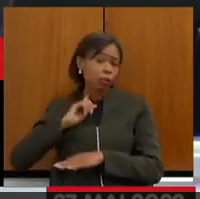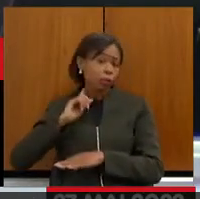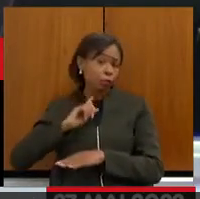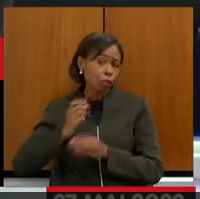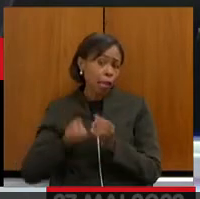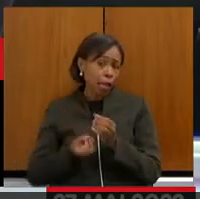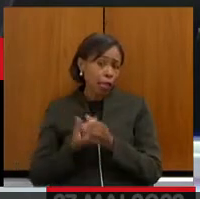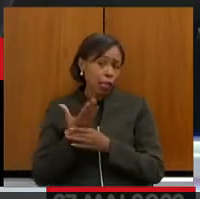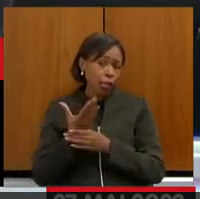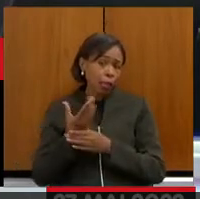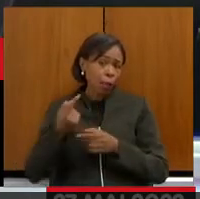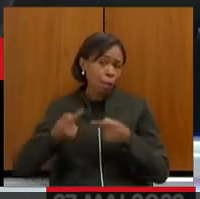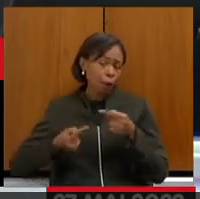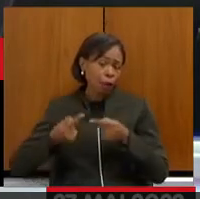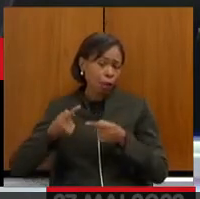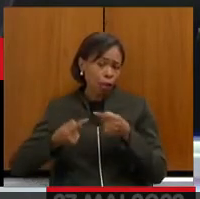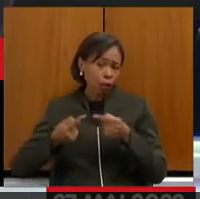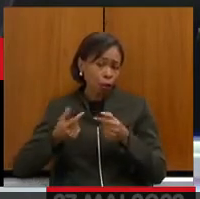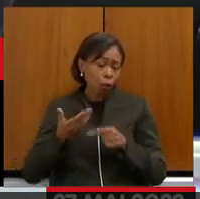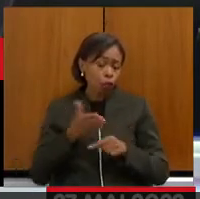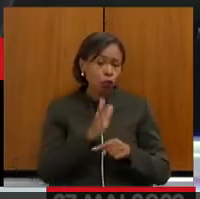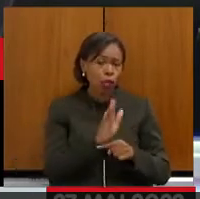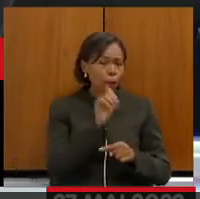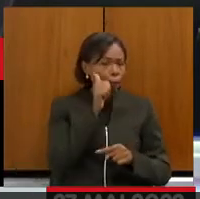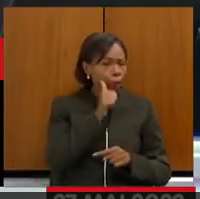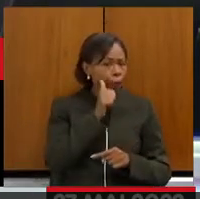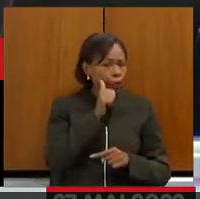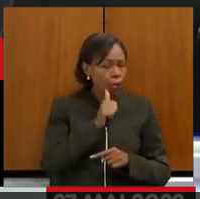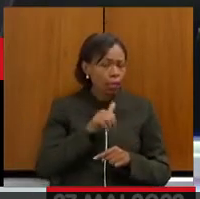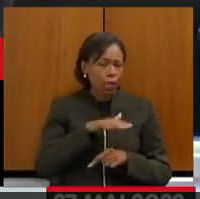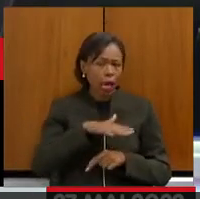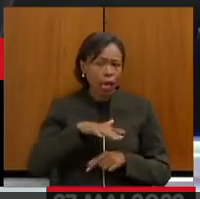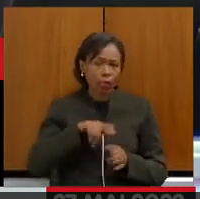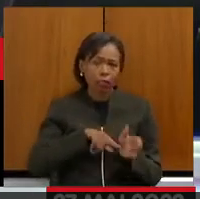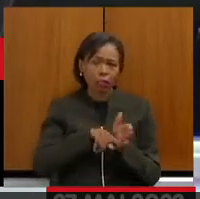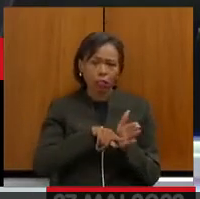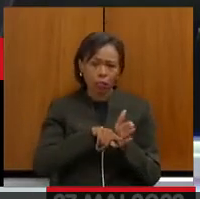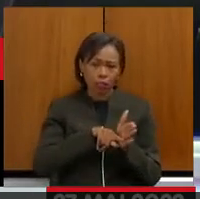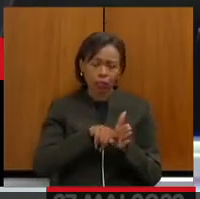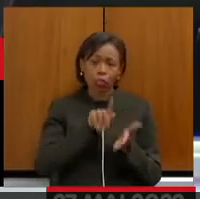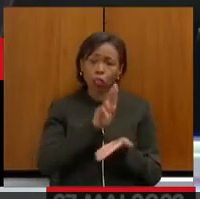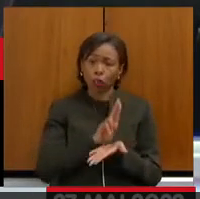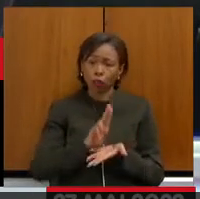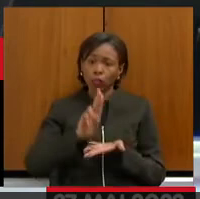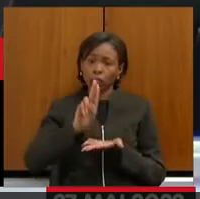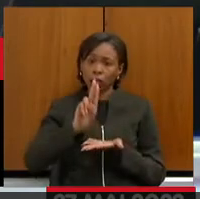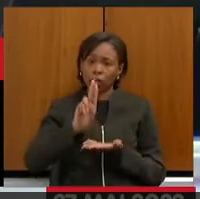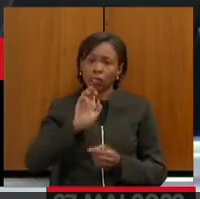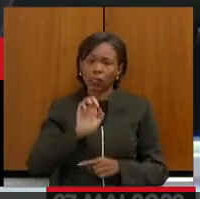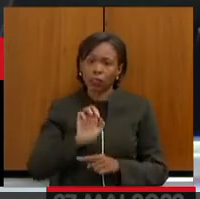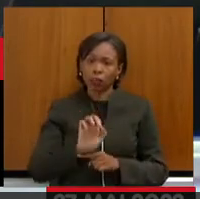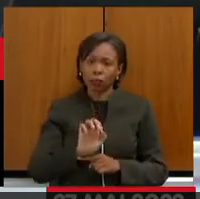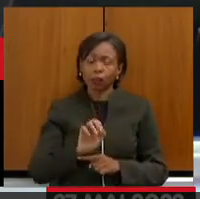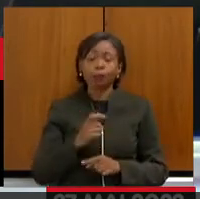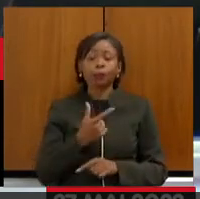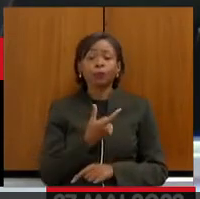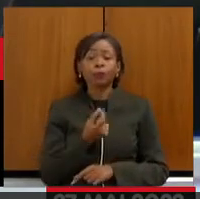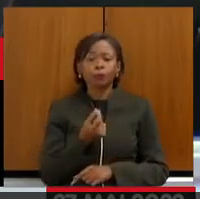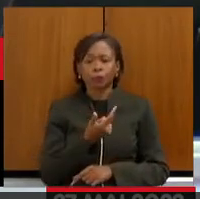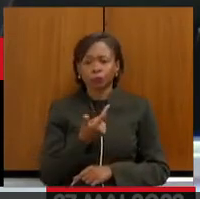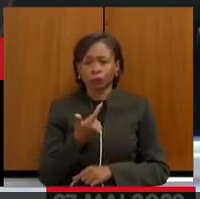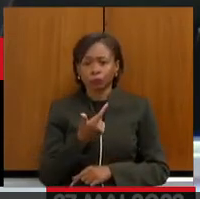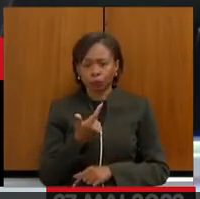fortalecer as meninas e mulheres na ciência o que nossas universidades estaduais e em 2022